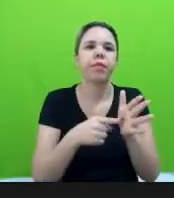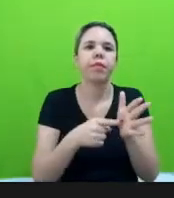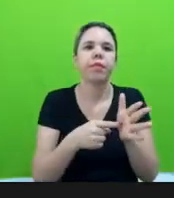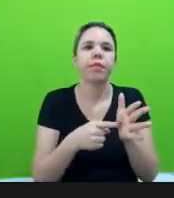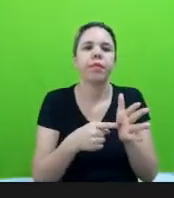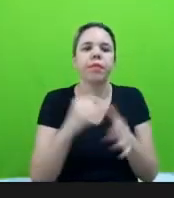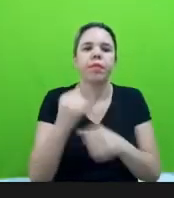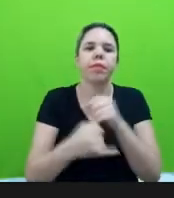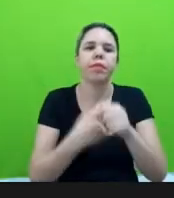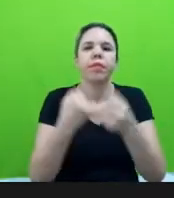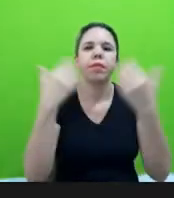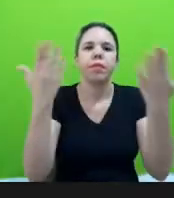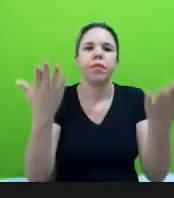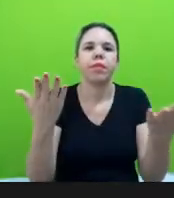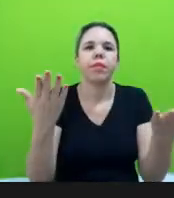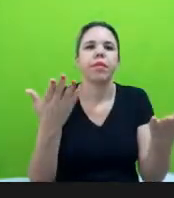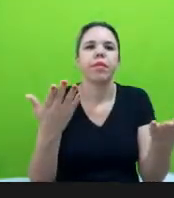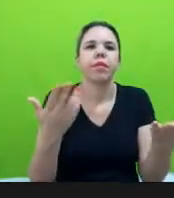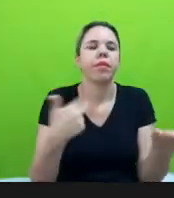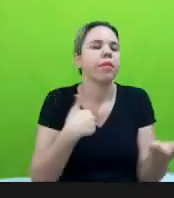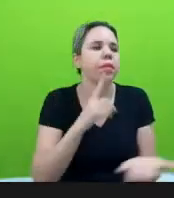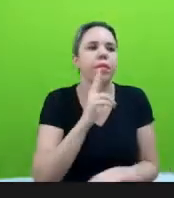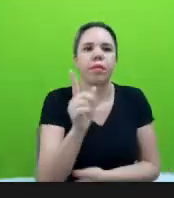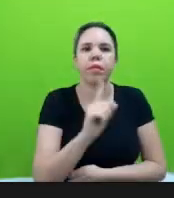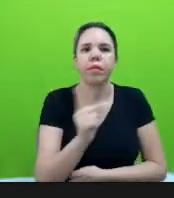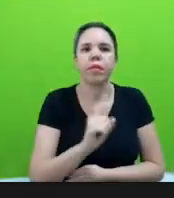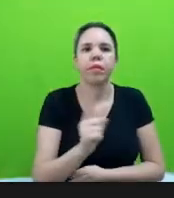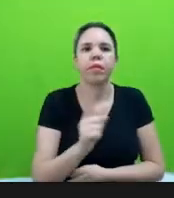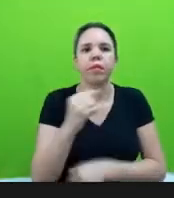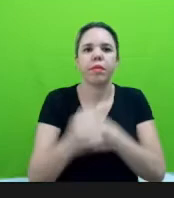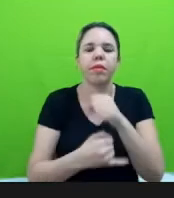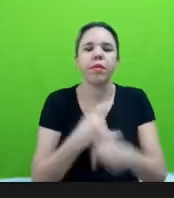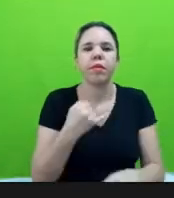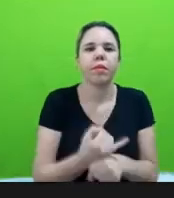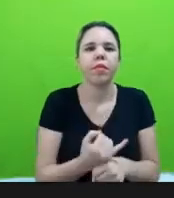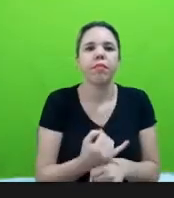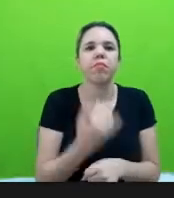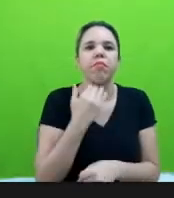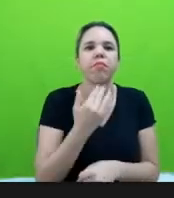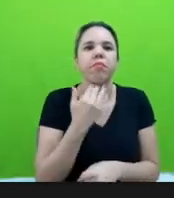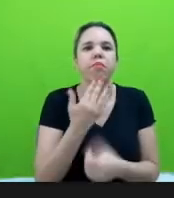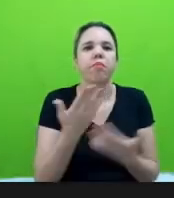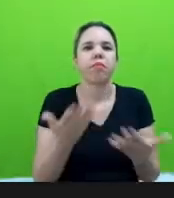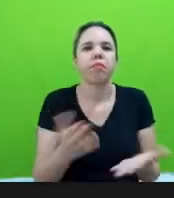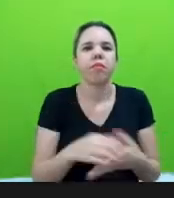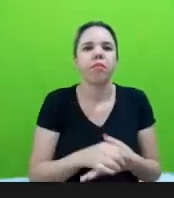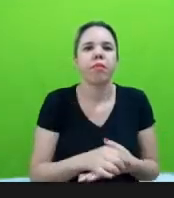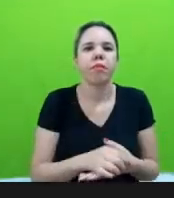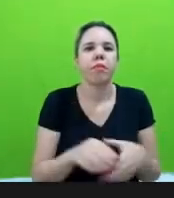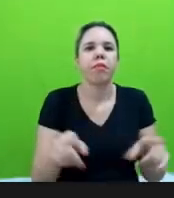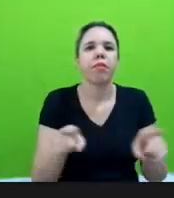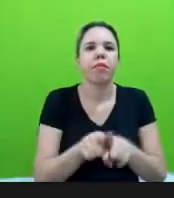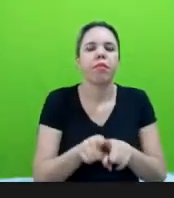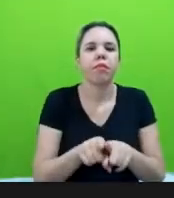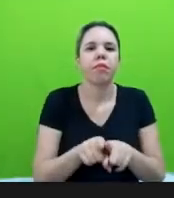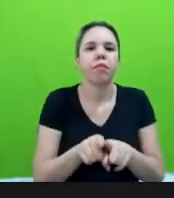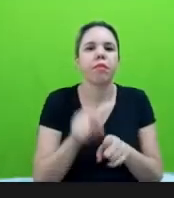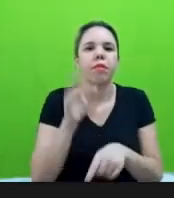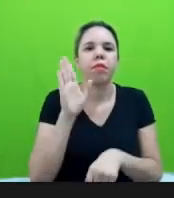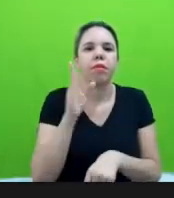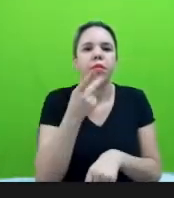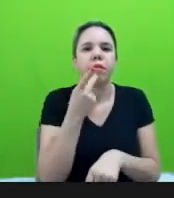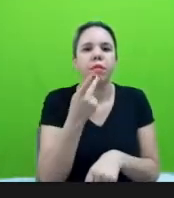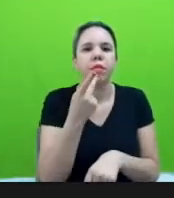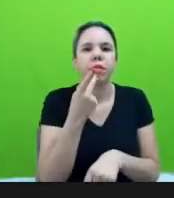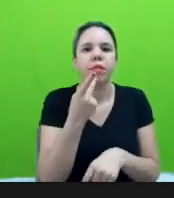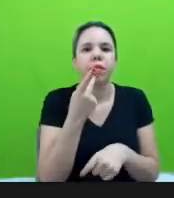do ar, vai ter que denunciar que eles não estão respondendo, que tem um site, mas o site não funciona. Então, isso também é mais falando um pouco desse ponto